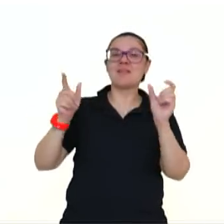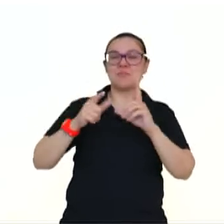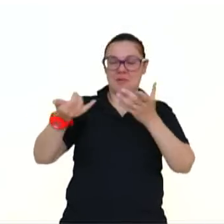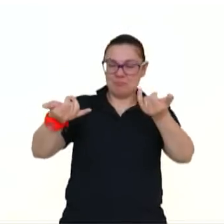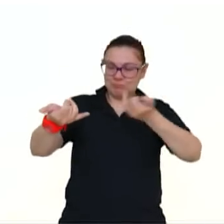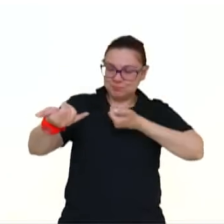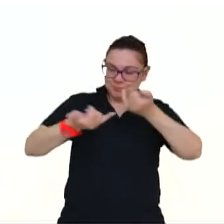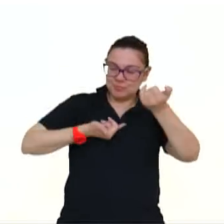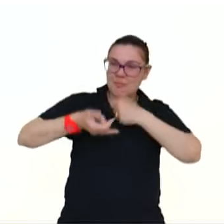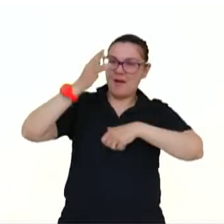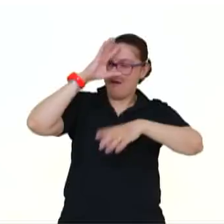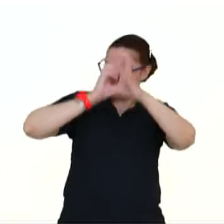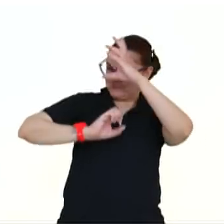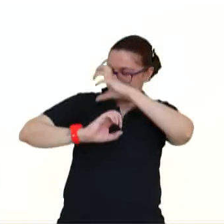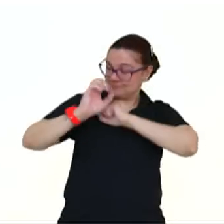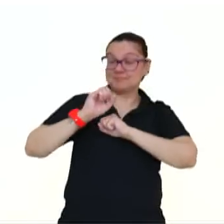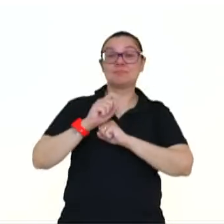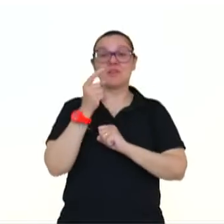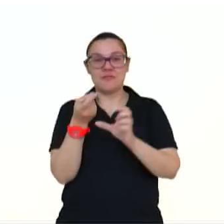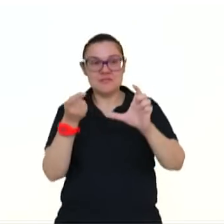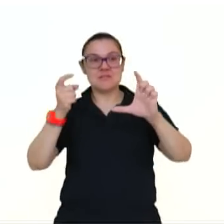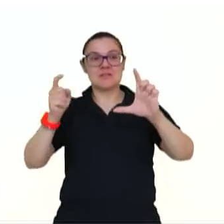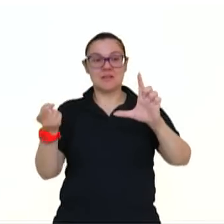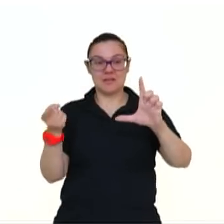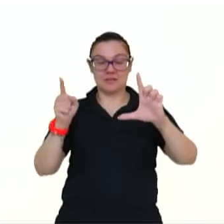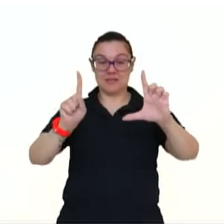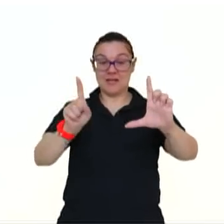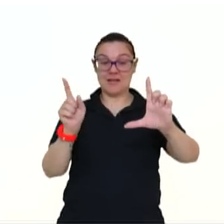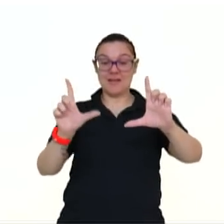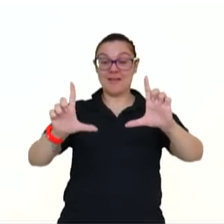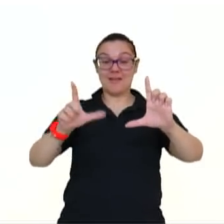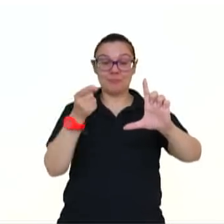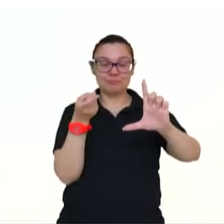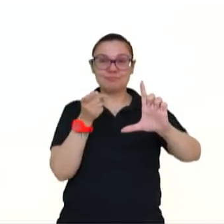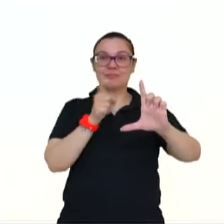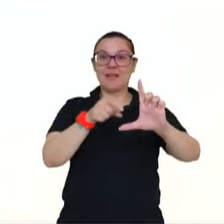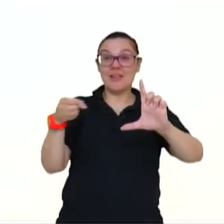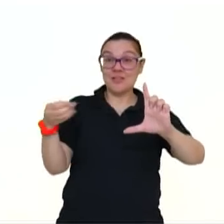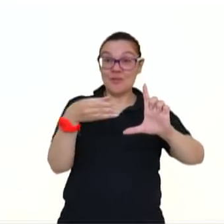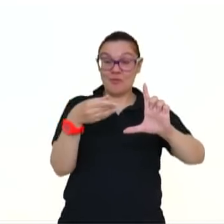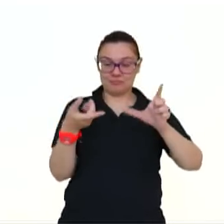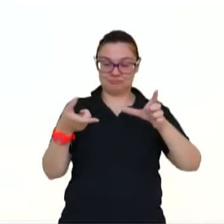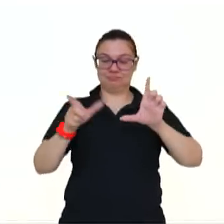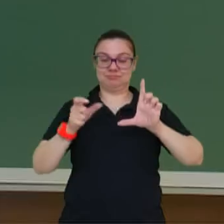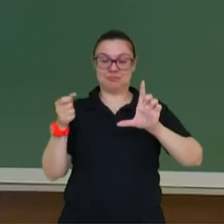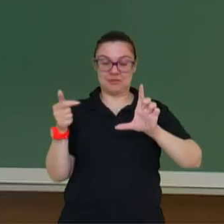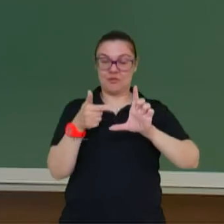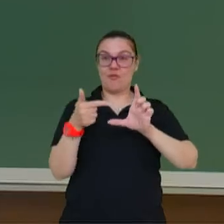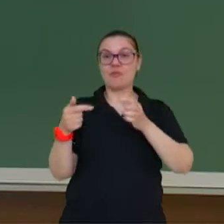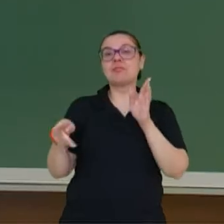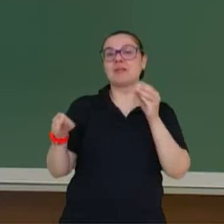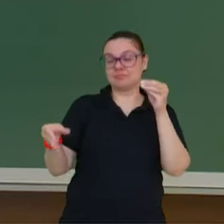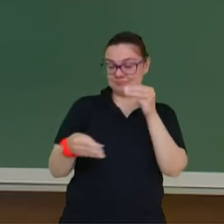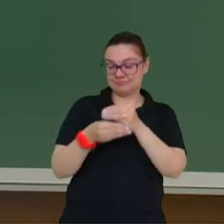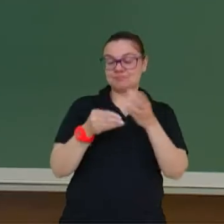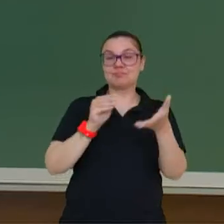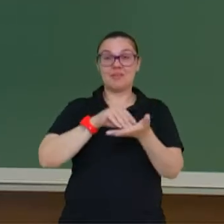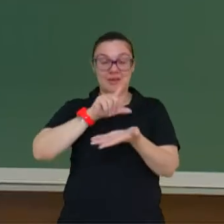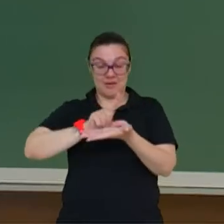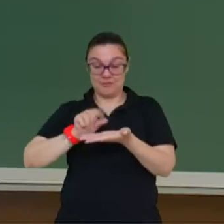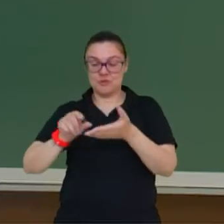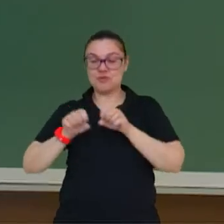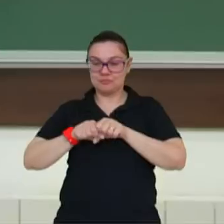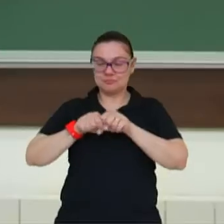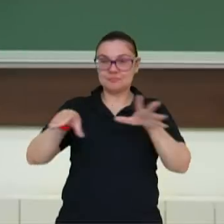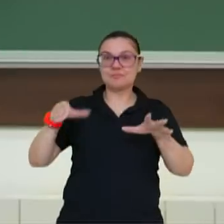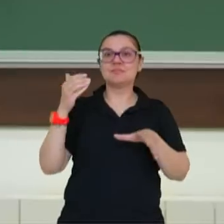muito mais conhecimento. E você clicando em vários links de referência do artigo de